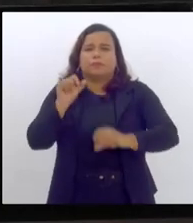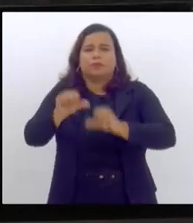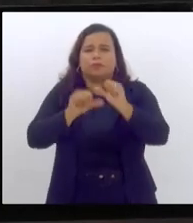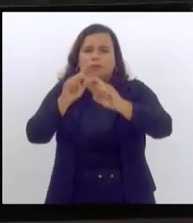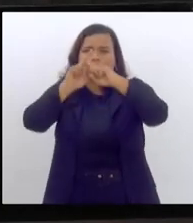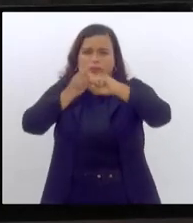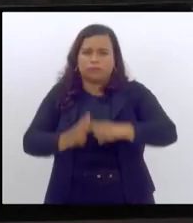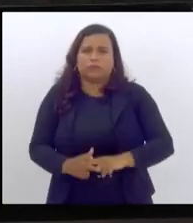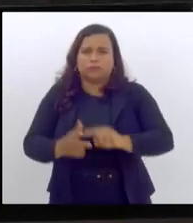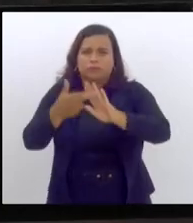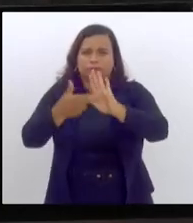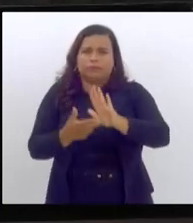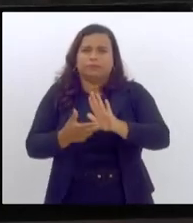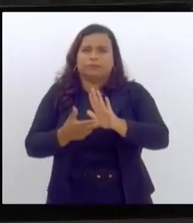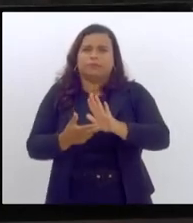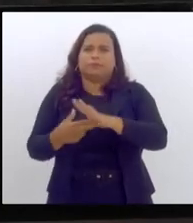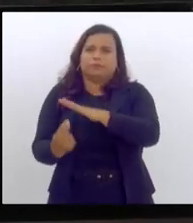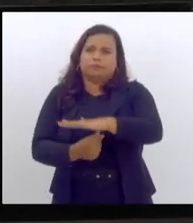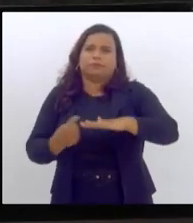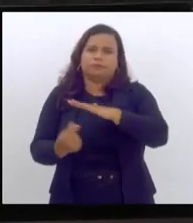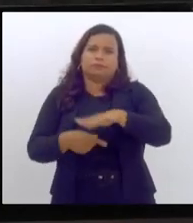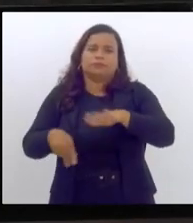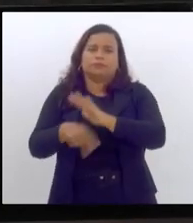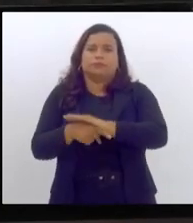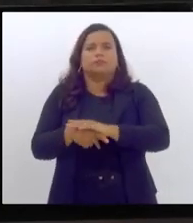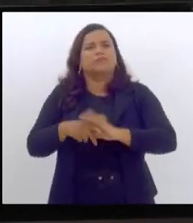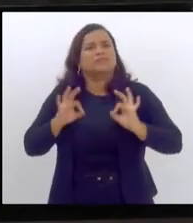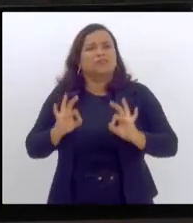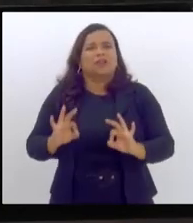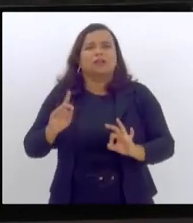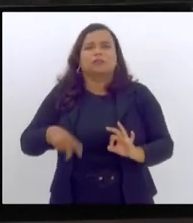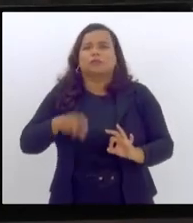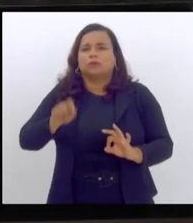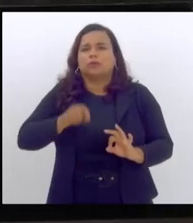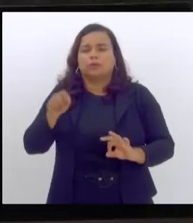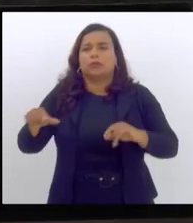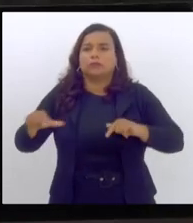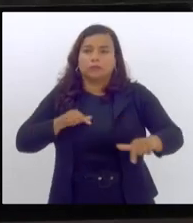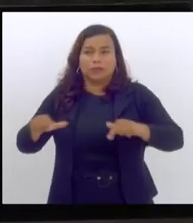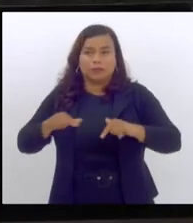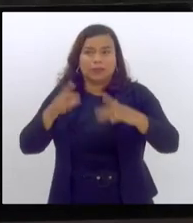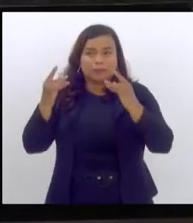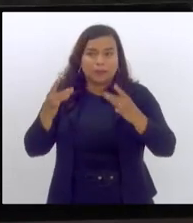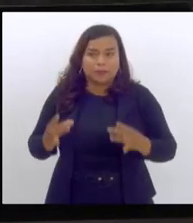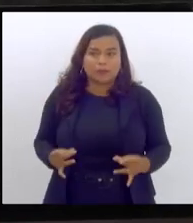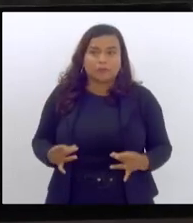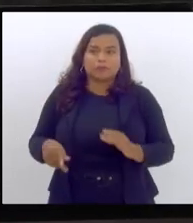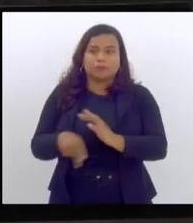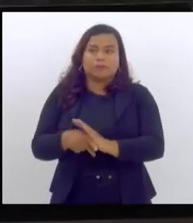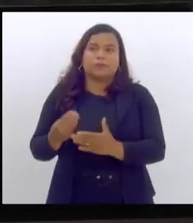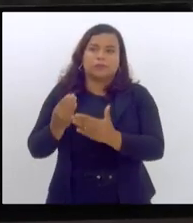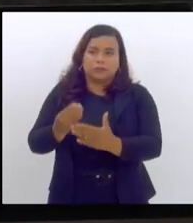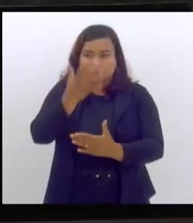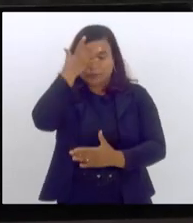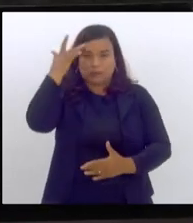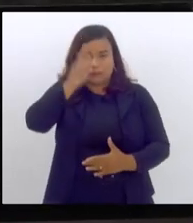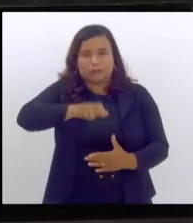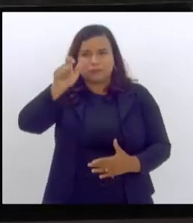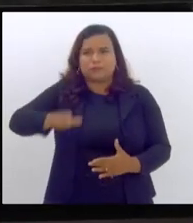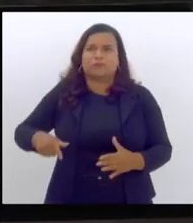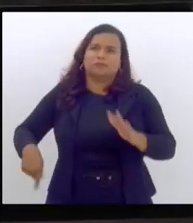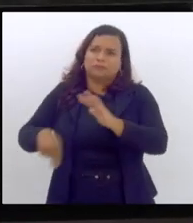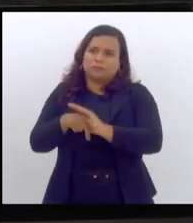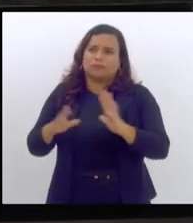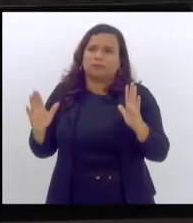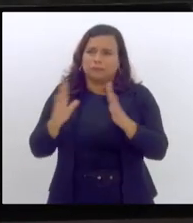regularização fundiária, que é, sem dúvida alguma, um trabalho específico para dar às pessoas a